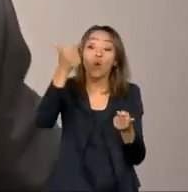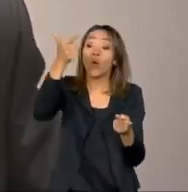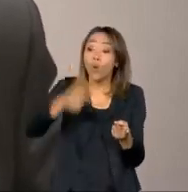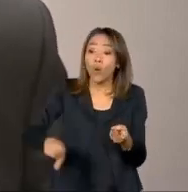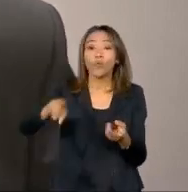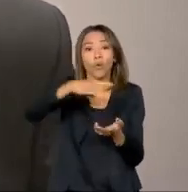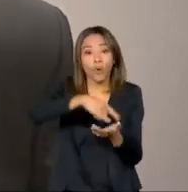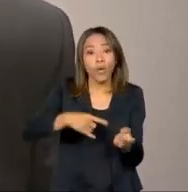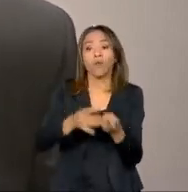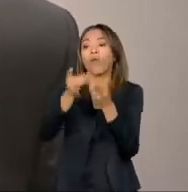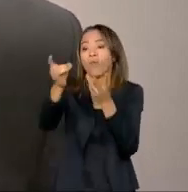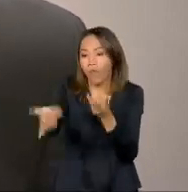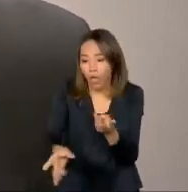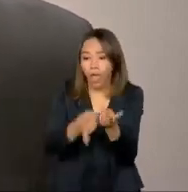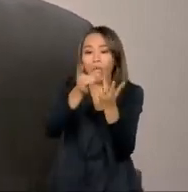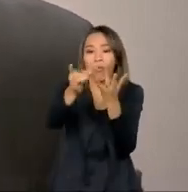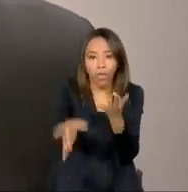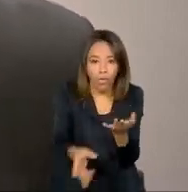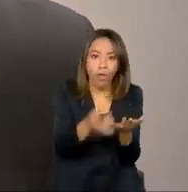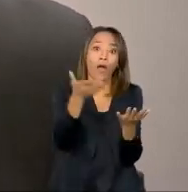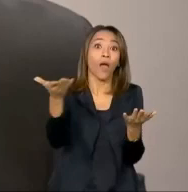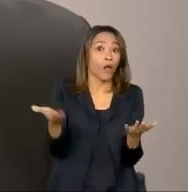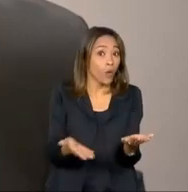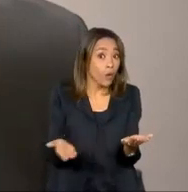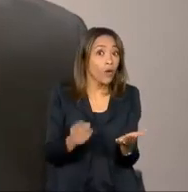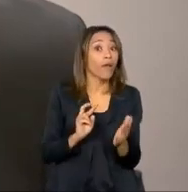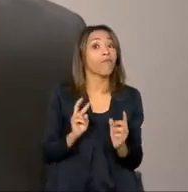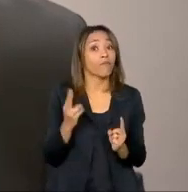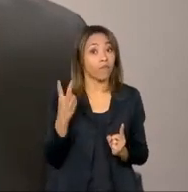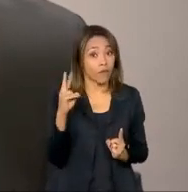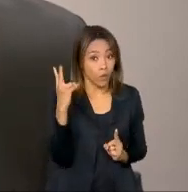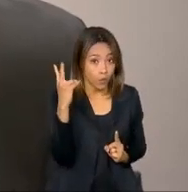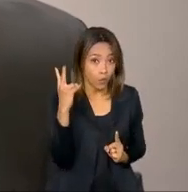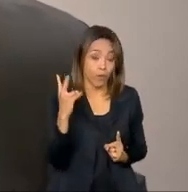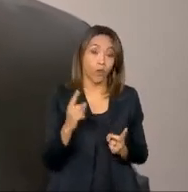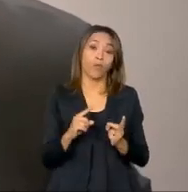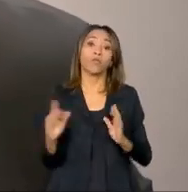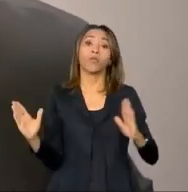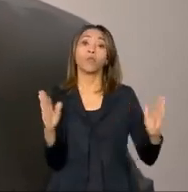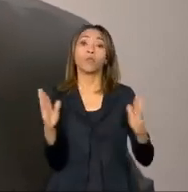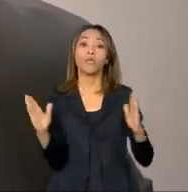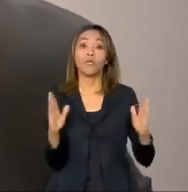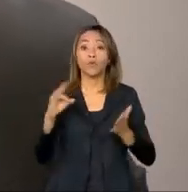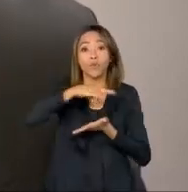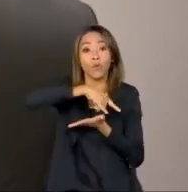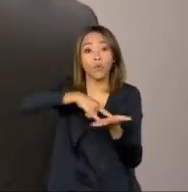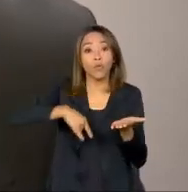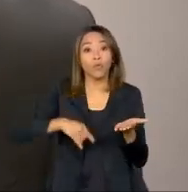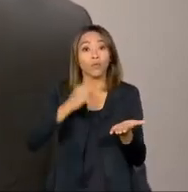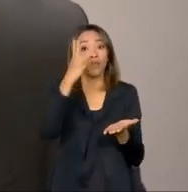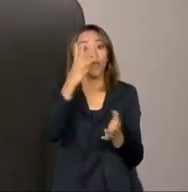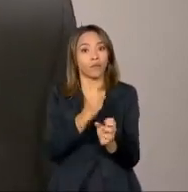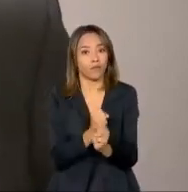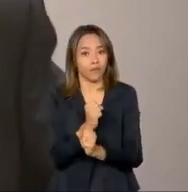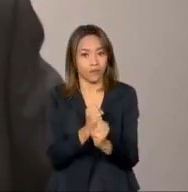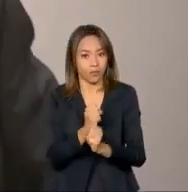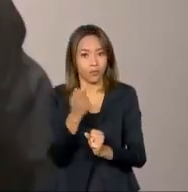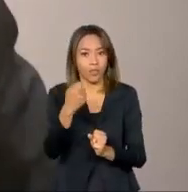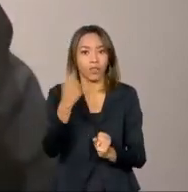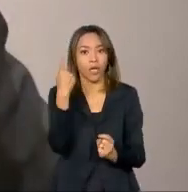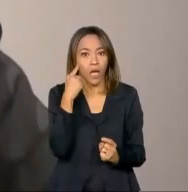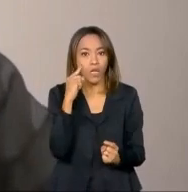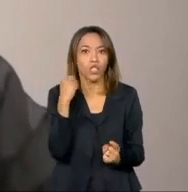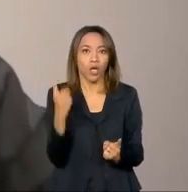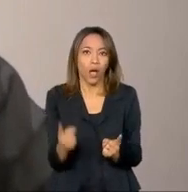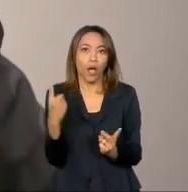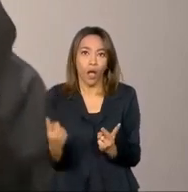licença. Agora é por prazo ou valor. Você tem uma licença por 3 anos para exportar. Tem que ter operação nenhuma,